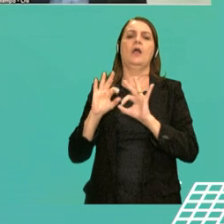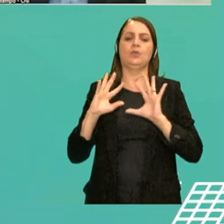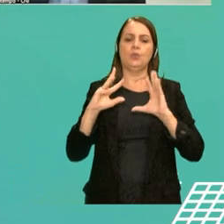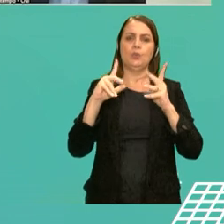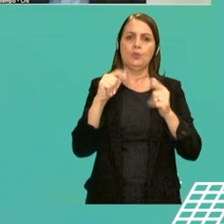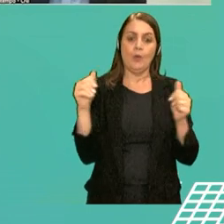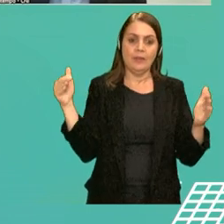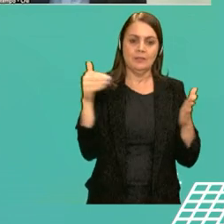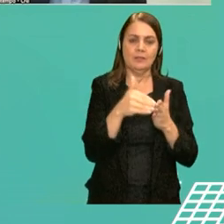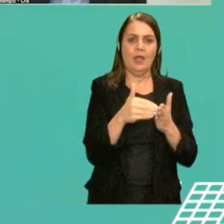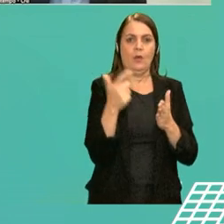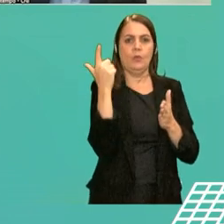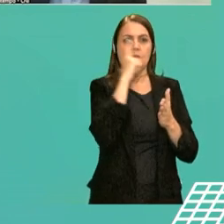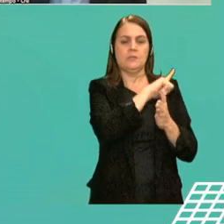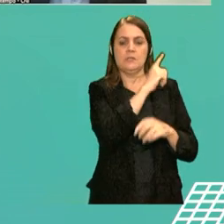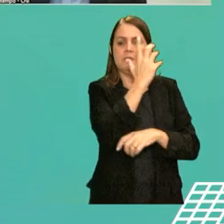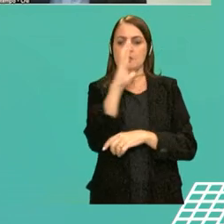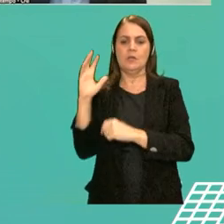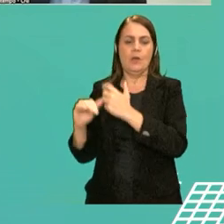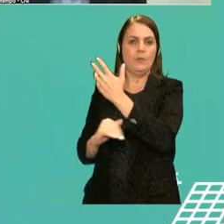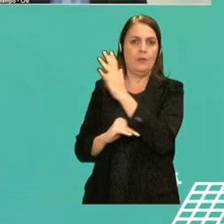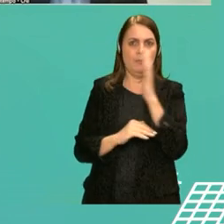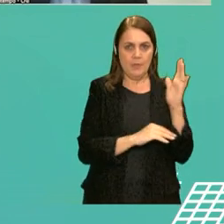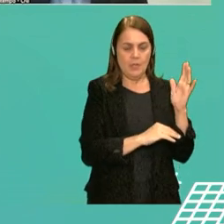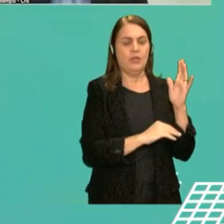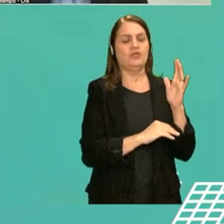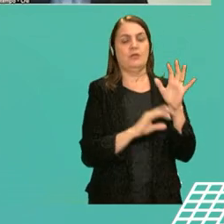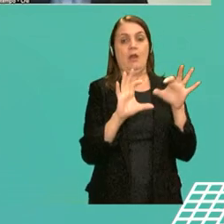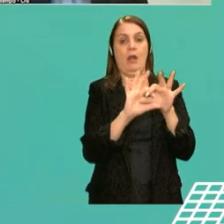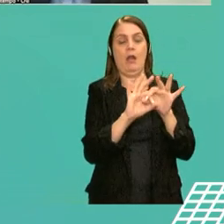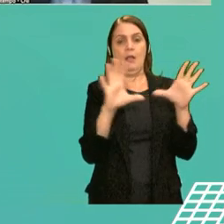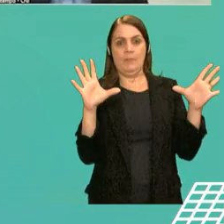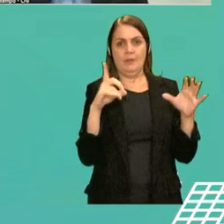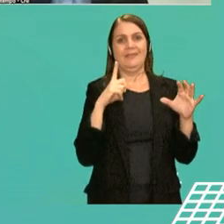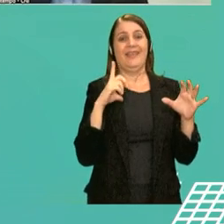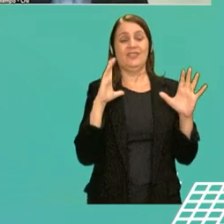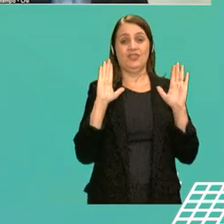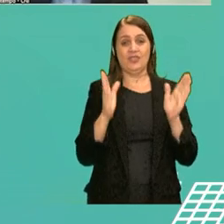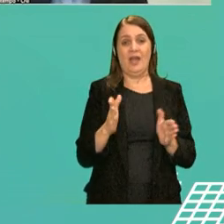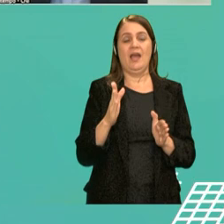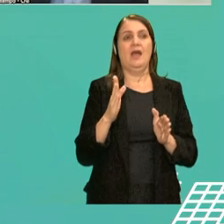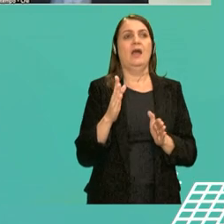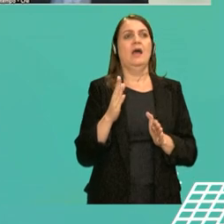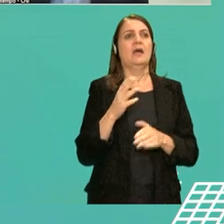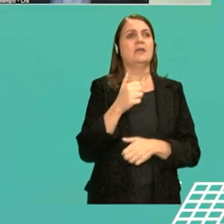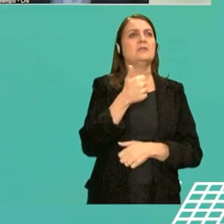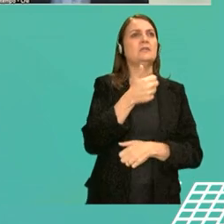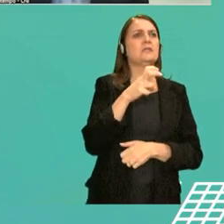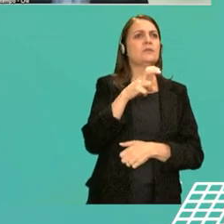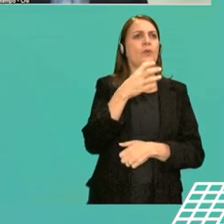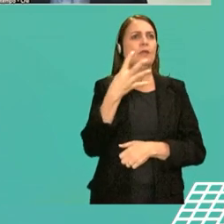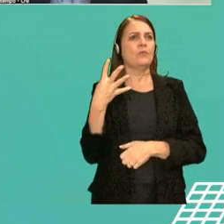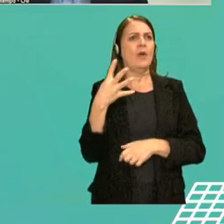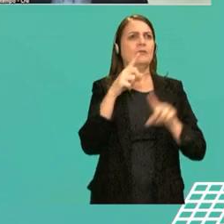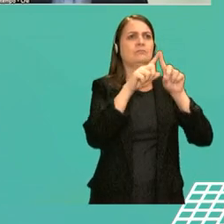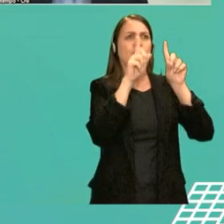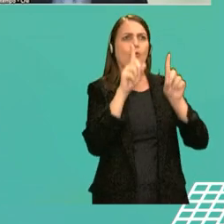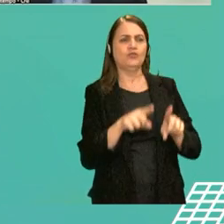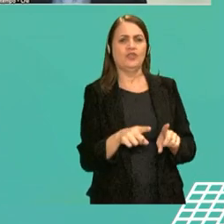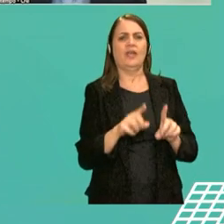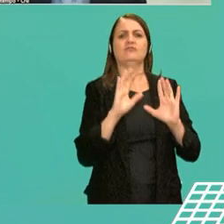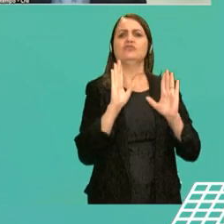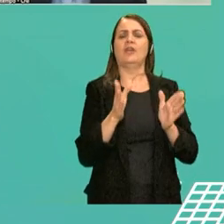Hoje, dentro do IBAMA, temos 54 projetos aguardando esse licenciamento ambiental, responsáveis por cerca de